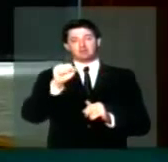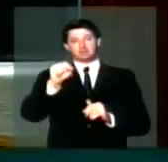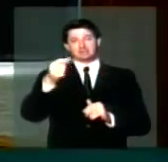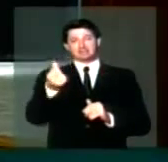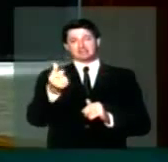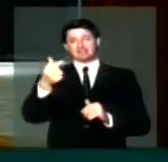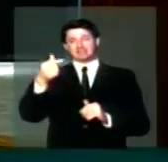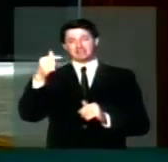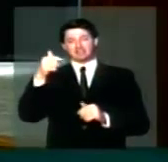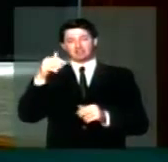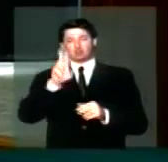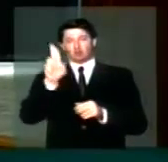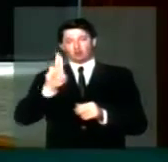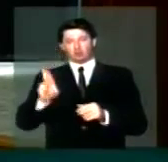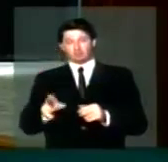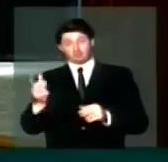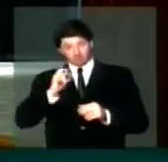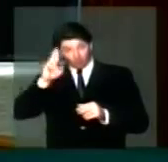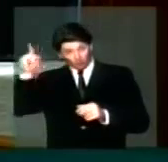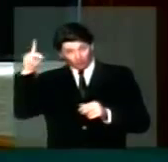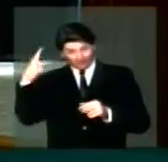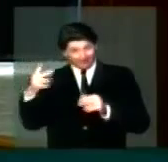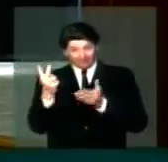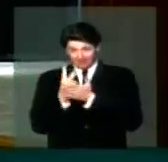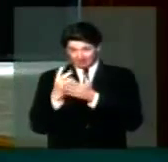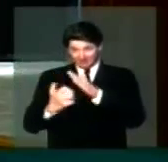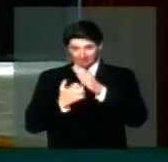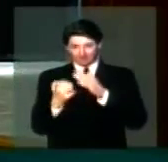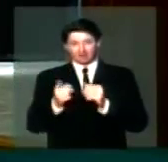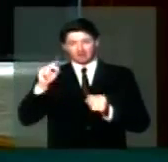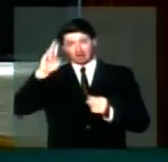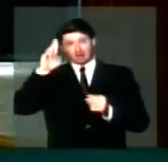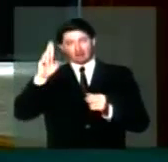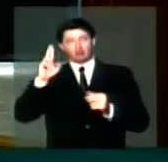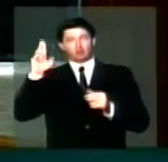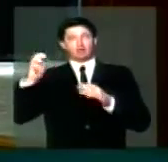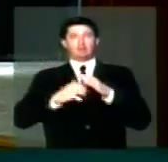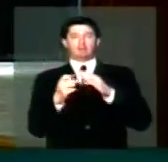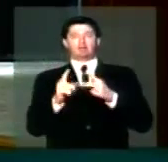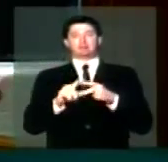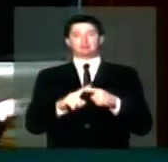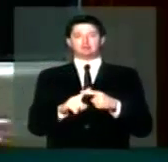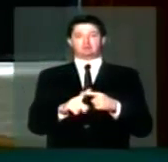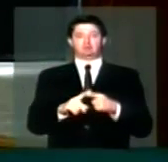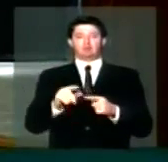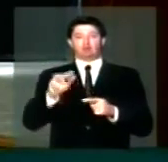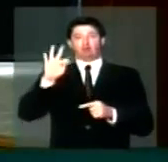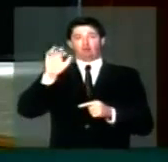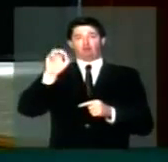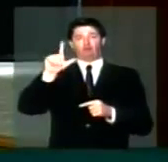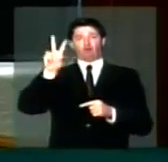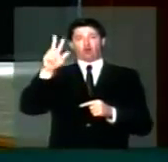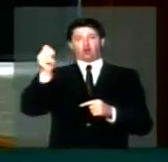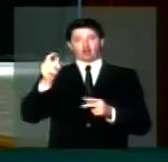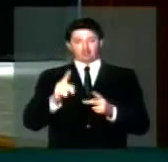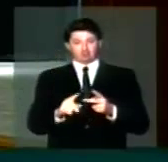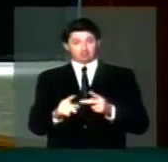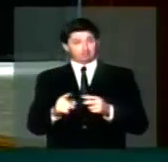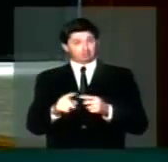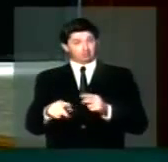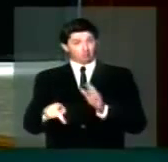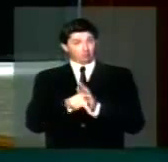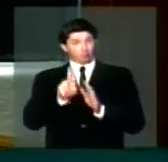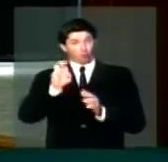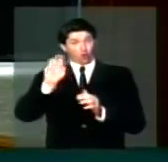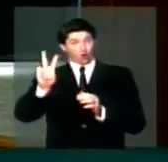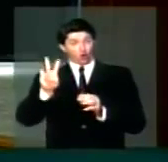8.867 nomes. Nada mais do que empresários ligados ao Grupo Folha, que é o próprio